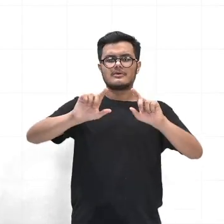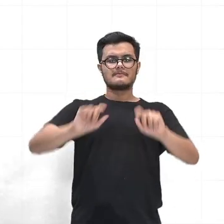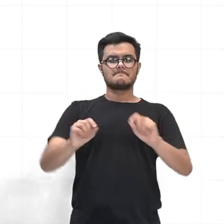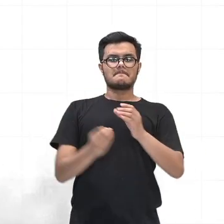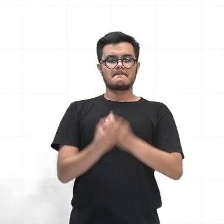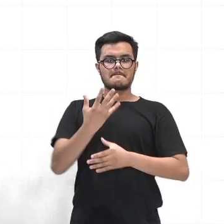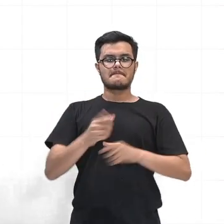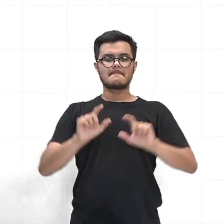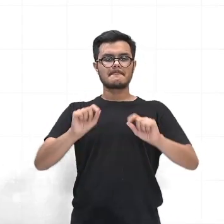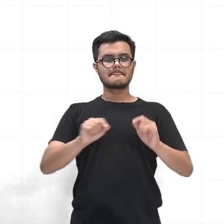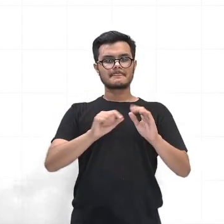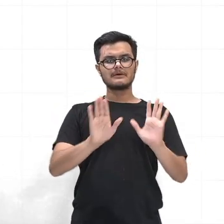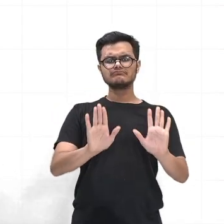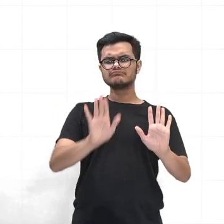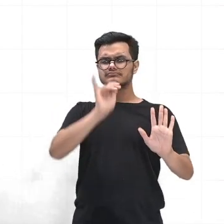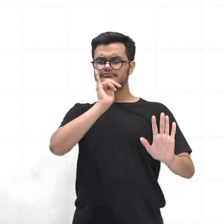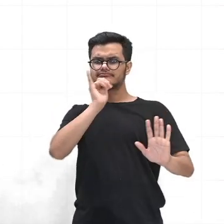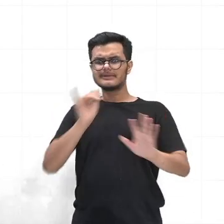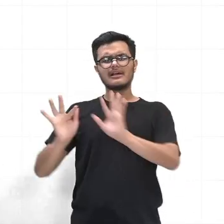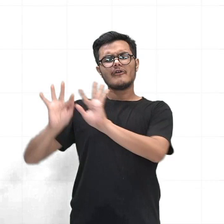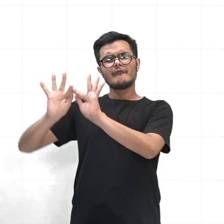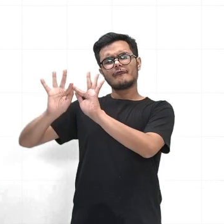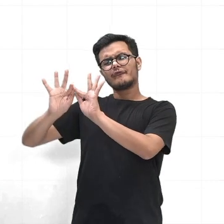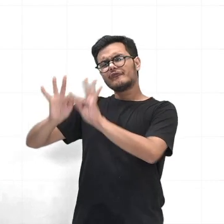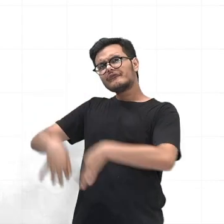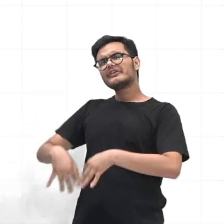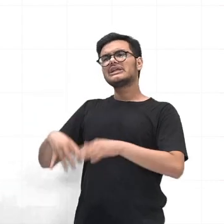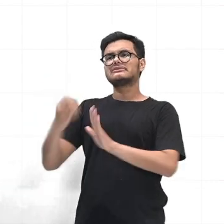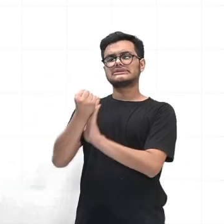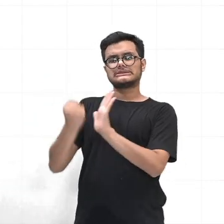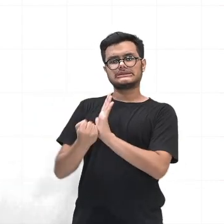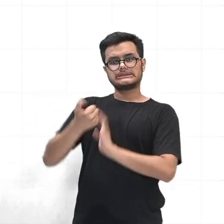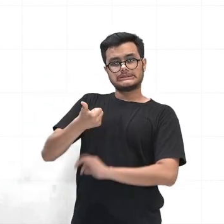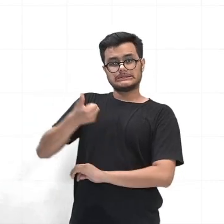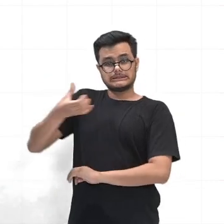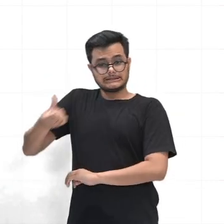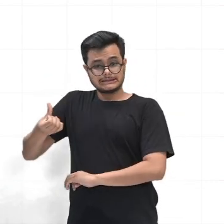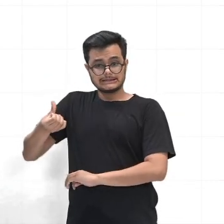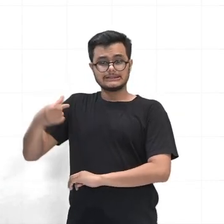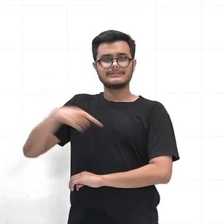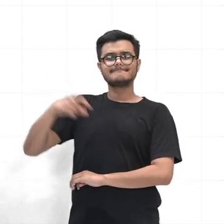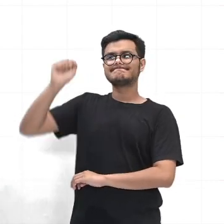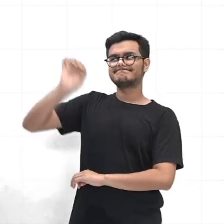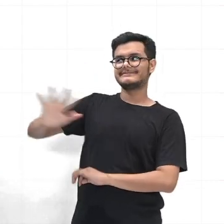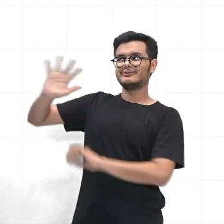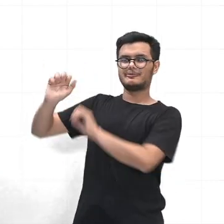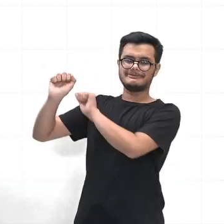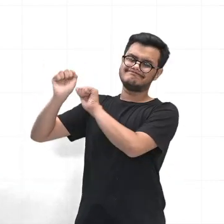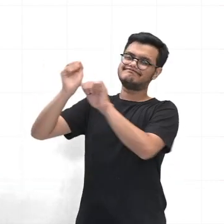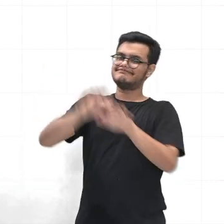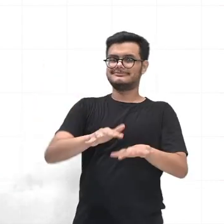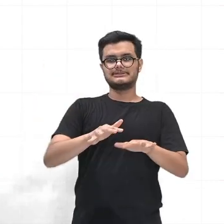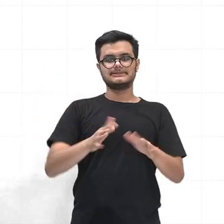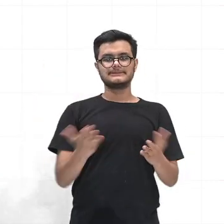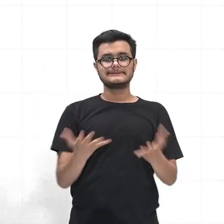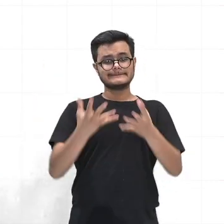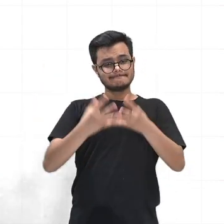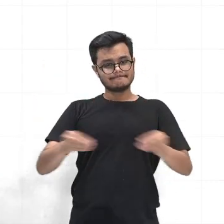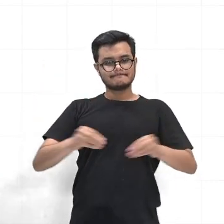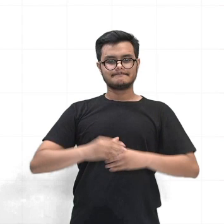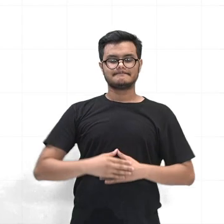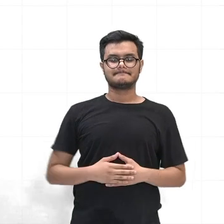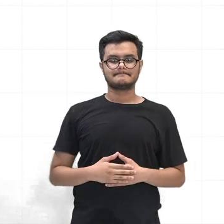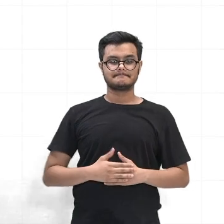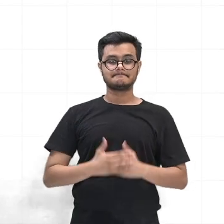declinar, começaram a chegar ao fim por volta do século XVI, com a chegada dos europeus, tá? Aí nós